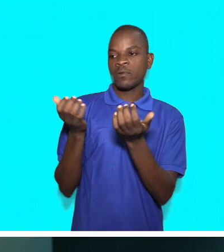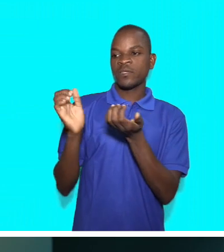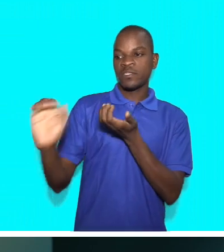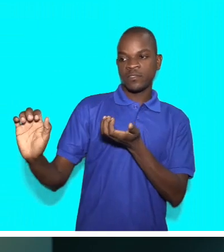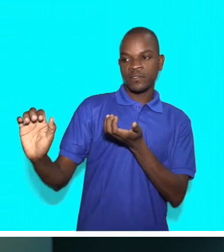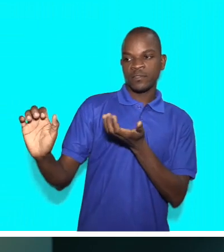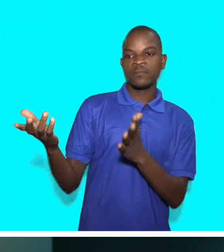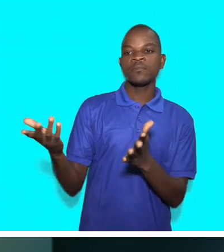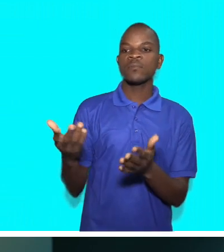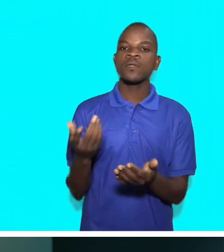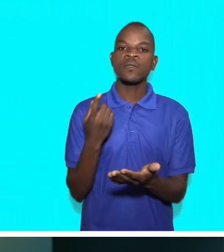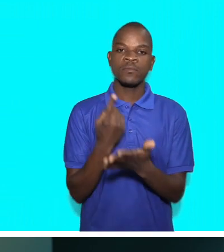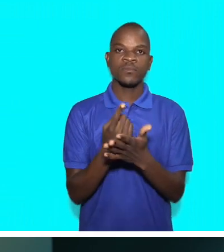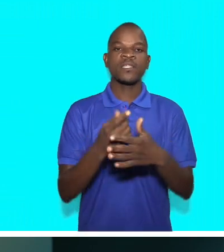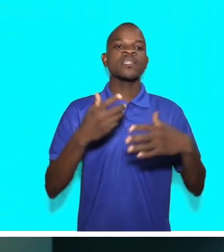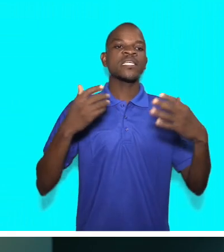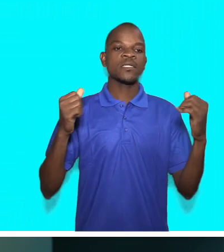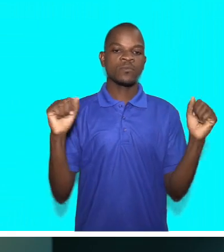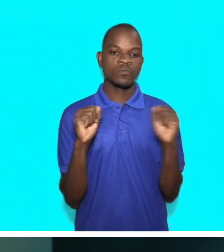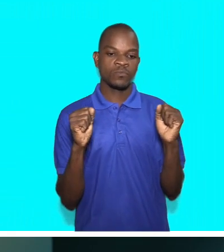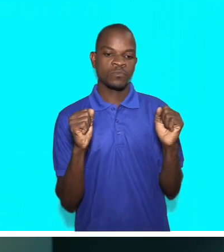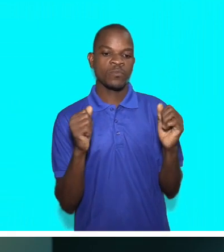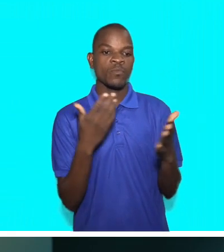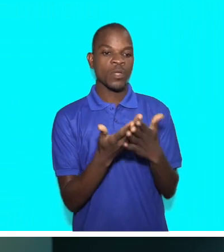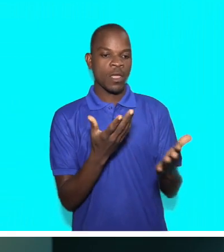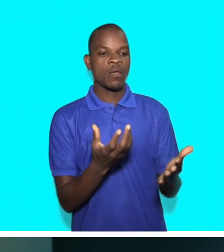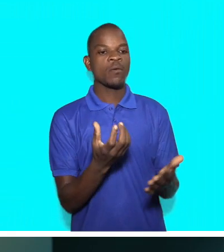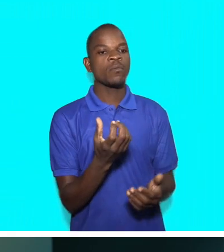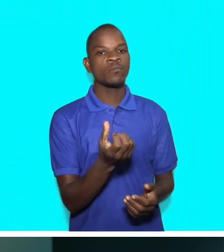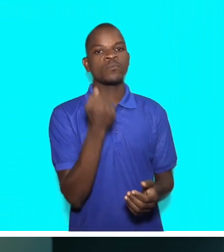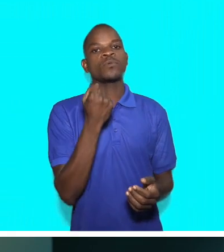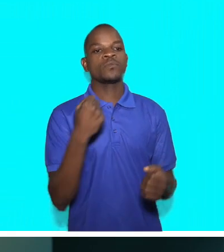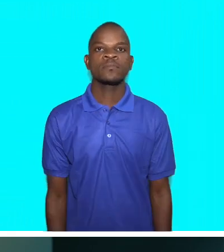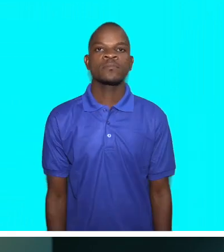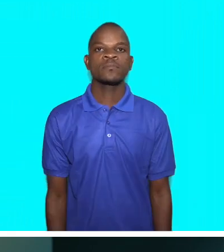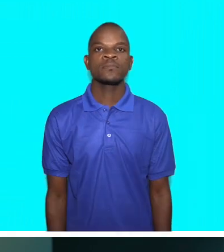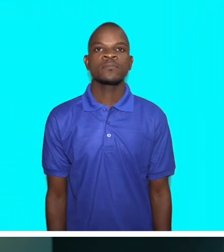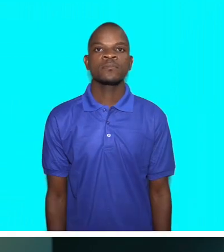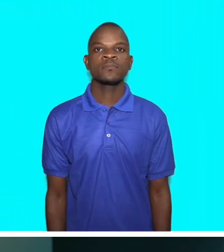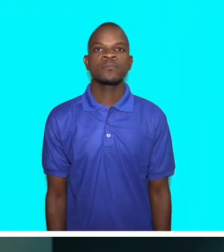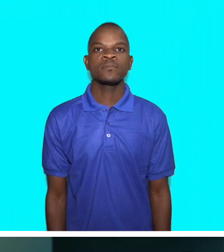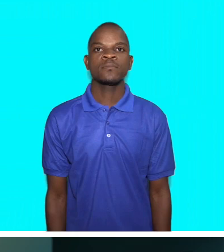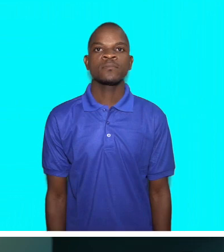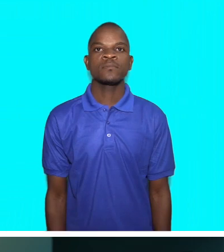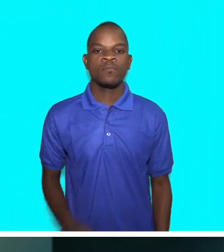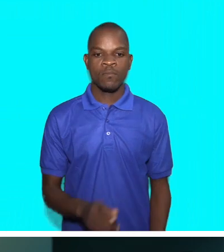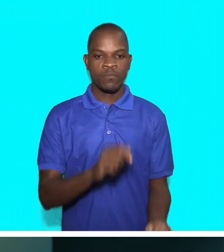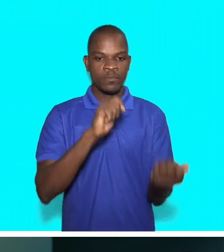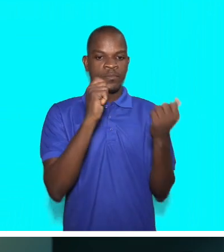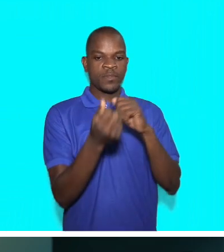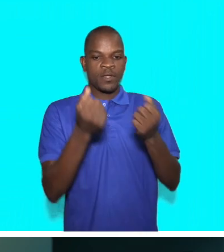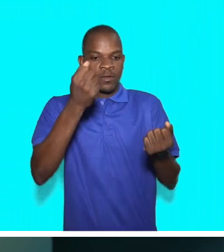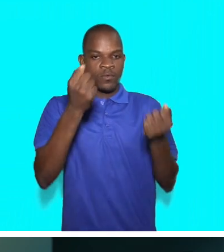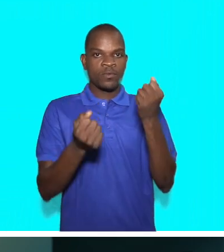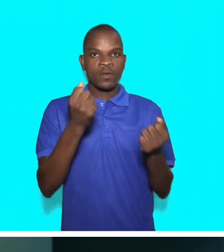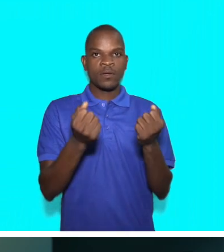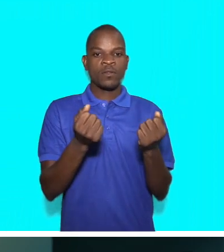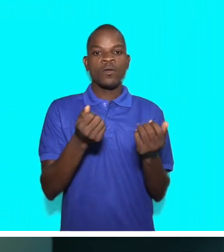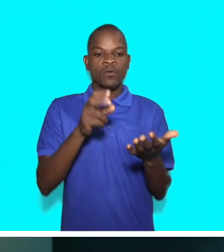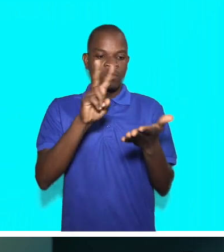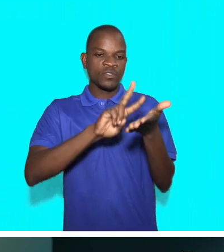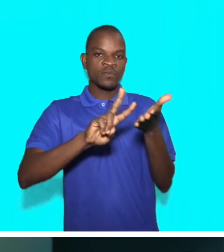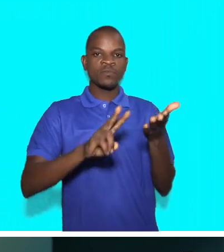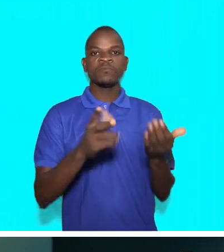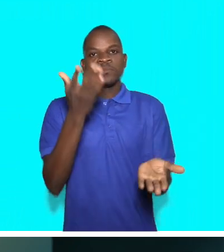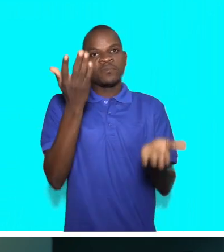se não, acabou o acidente, então é preciso muita atenção. Adaptar uma viatura, os preços variam de 15